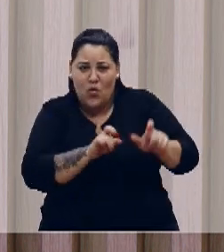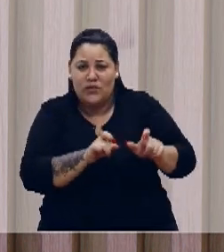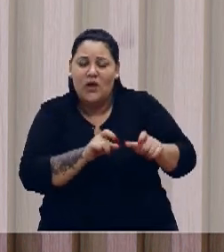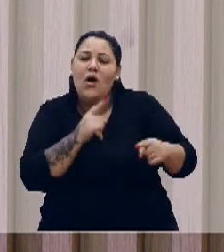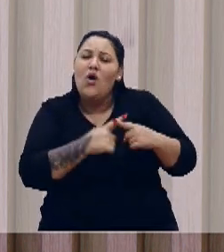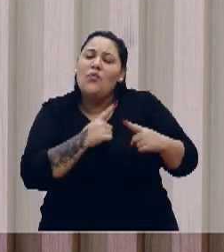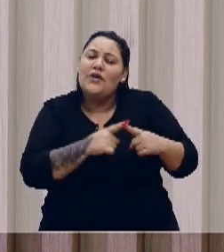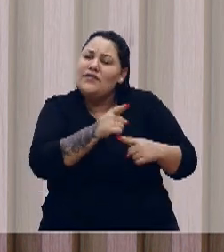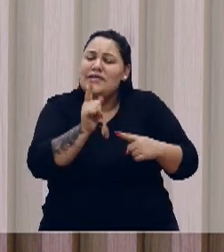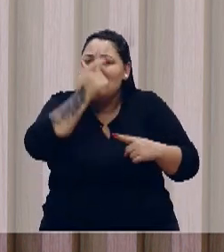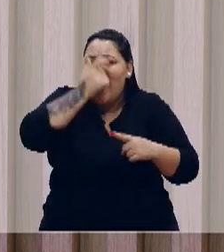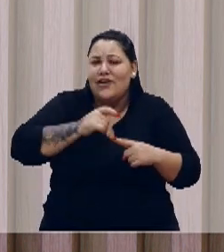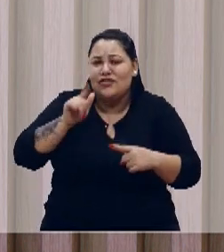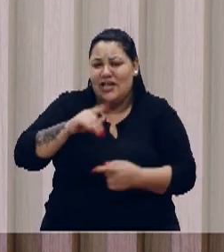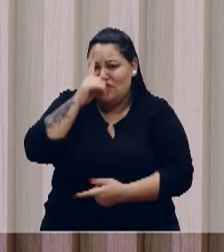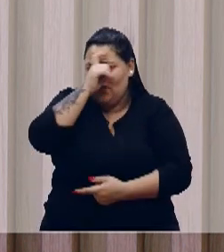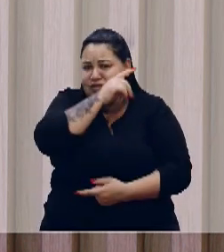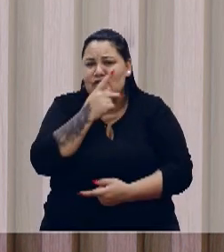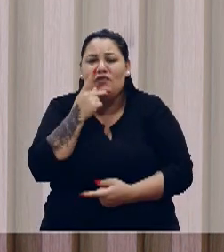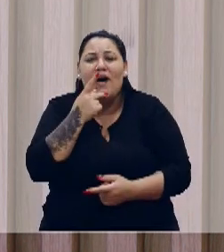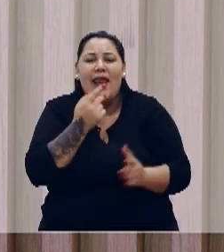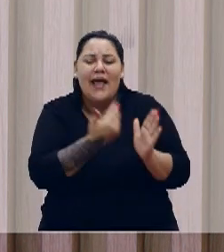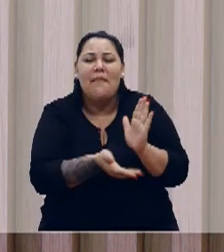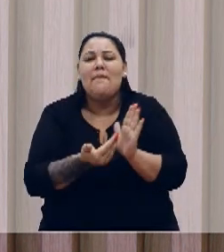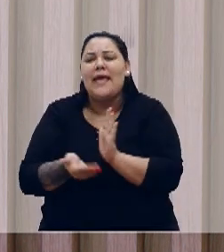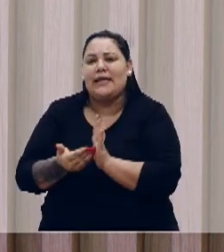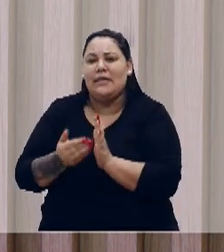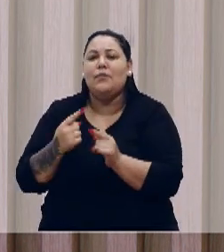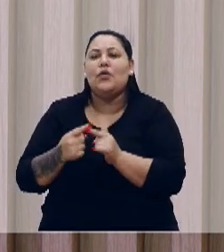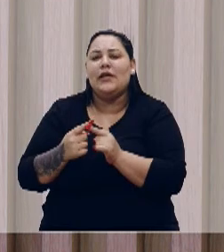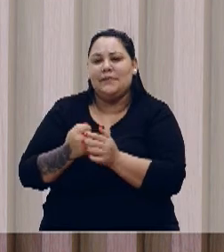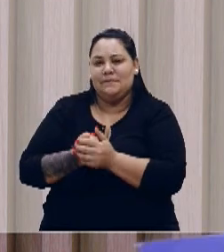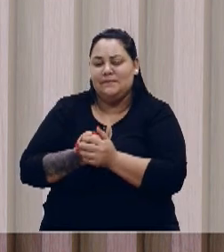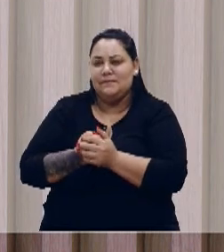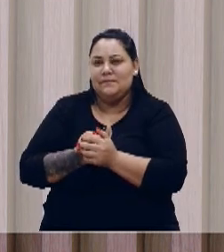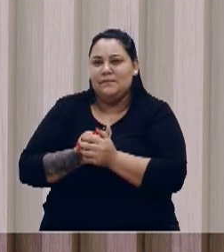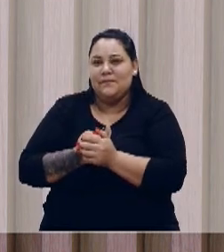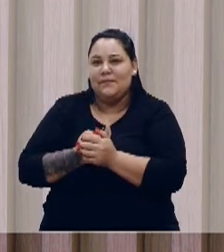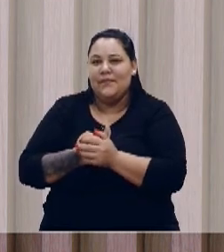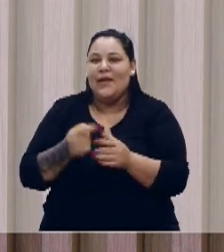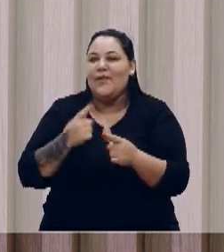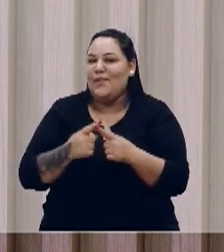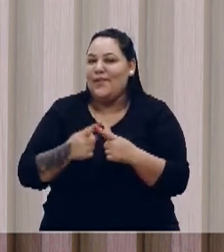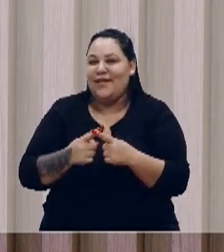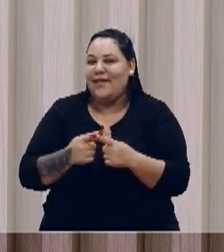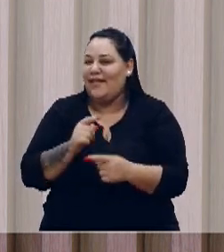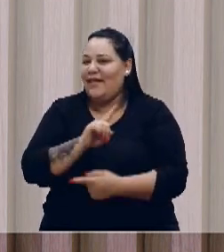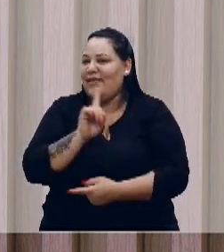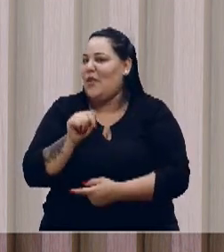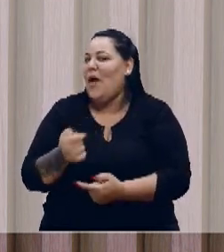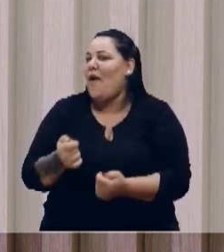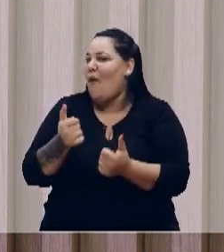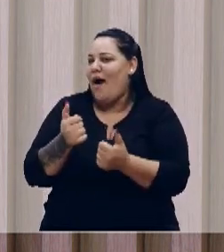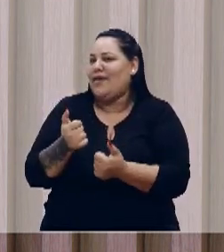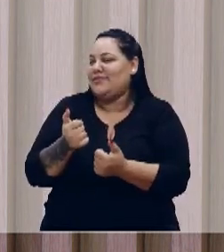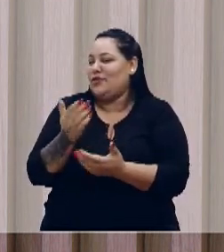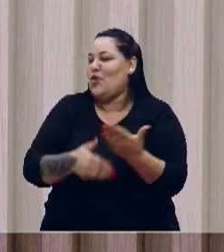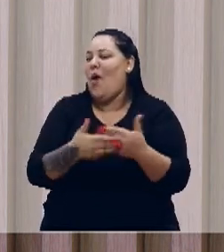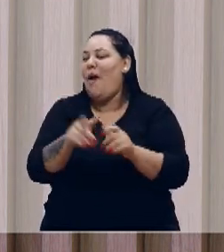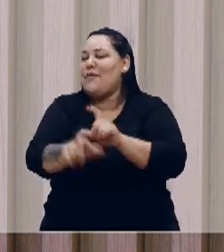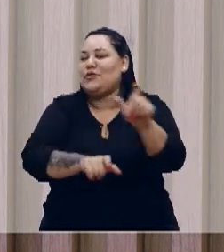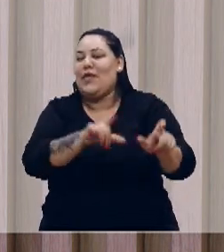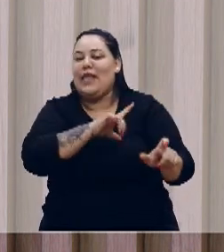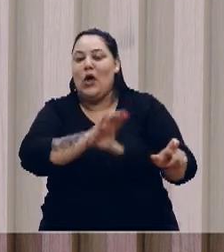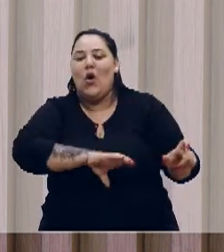vocês acham que é tão difícil de falar sobre essas perdas ainda? Porque nem todo mundo tem essa coragem que vocês têm de vir aqui falar sobre isso, expor os sentimentos de